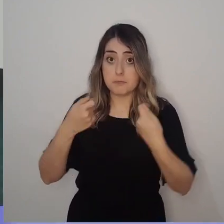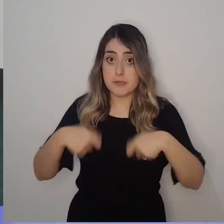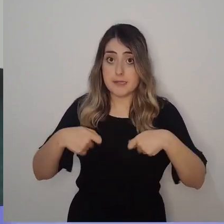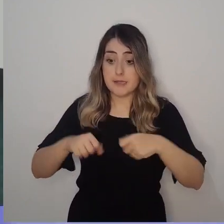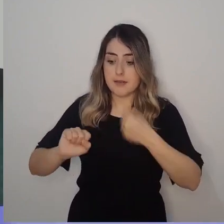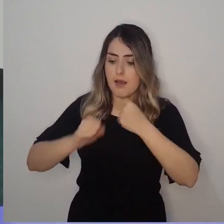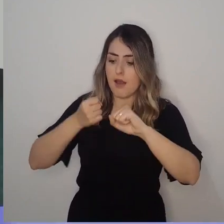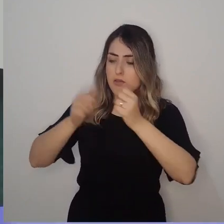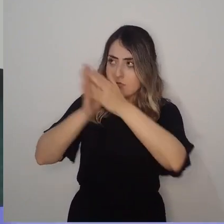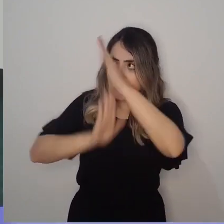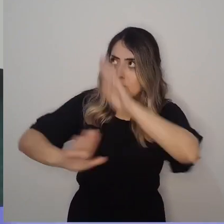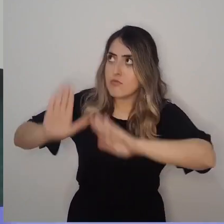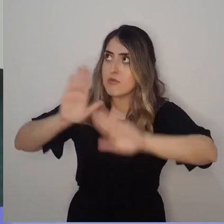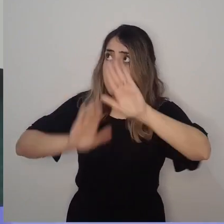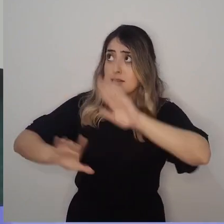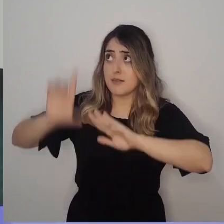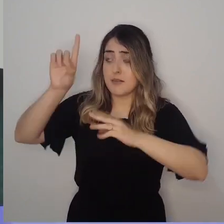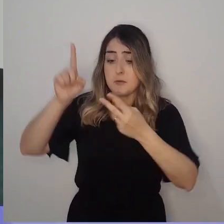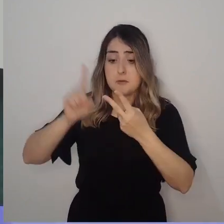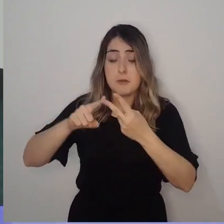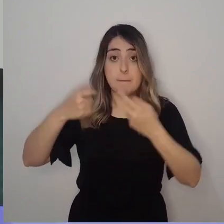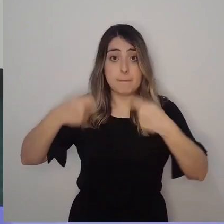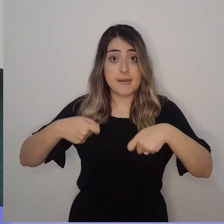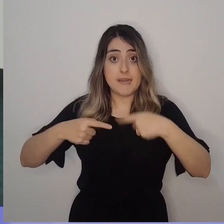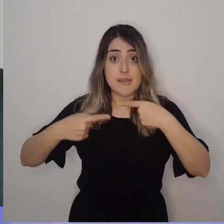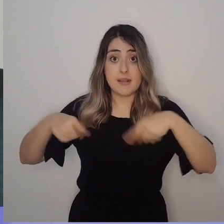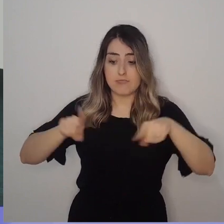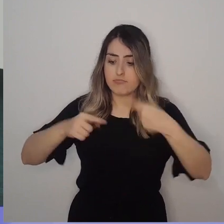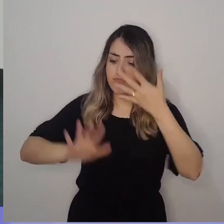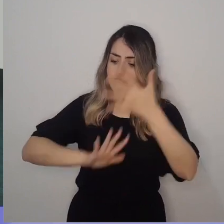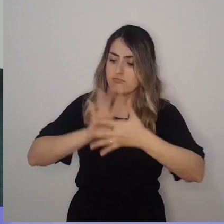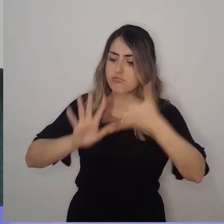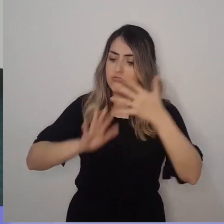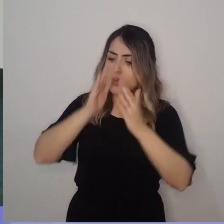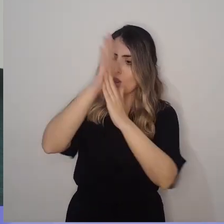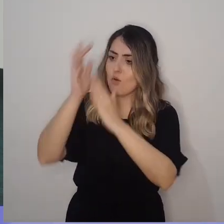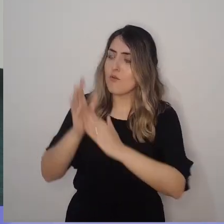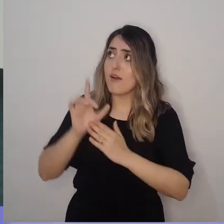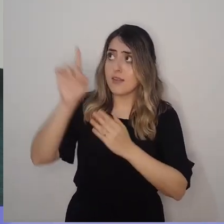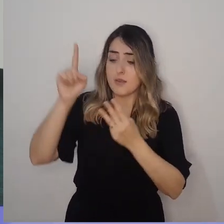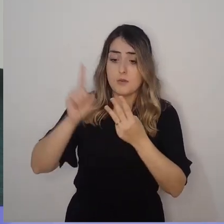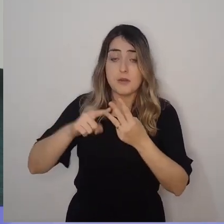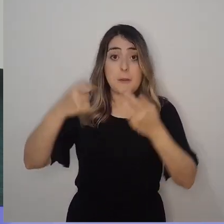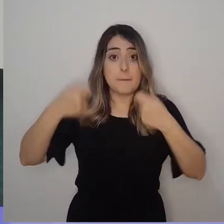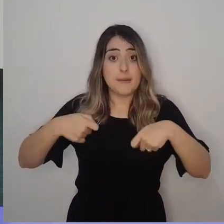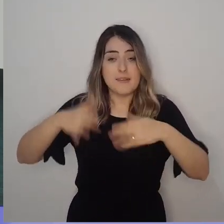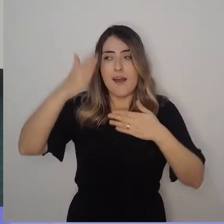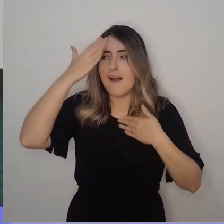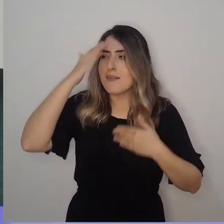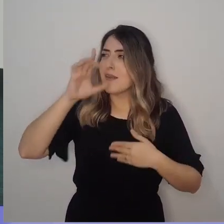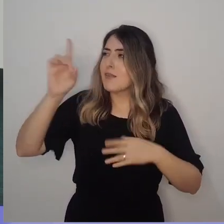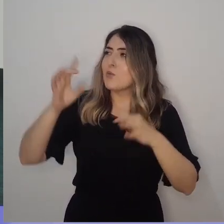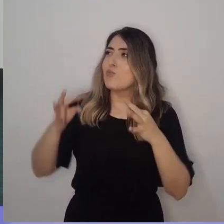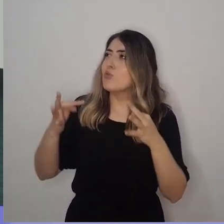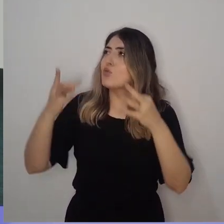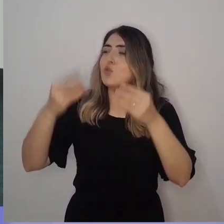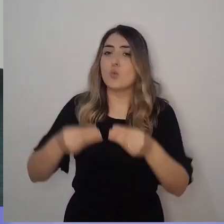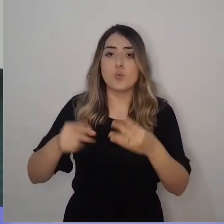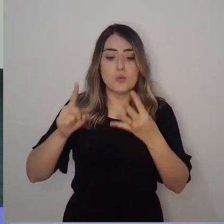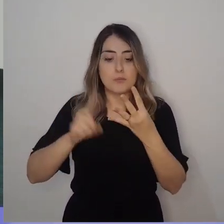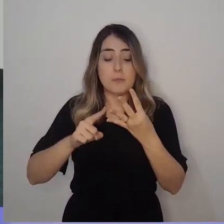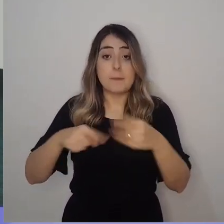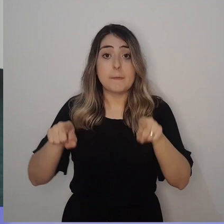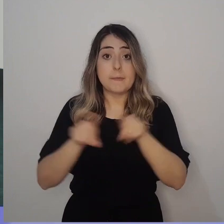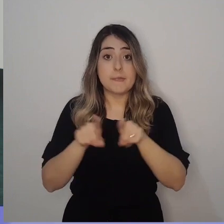com salmos, devemos entoar hinos e cânticos espirituais, devemos ser sempre gratos por tudo e devemos nos